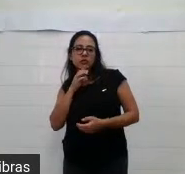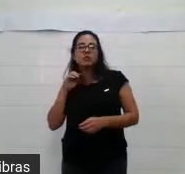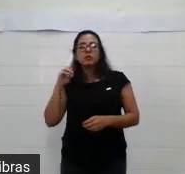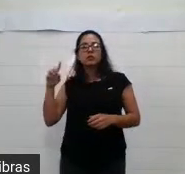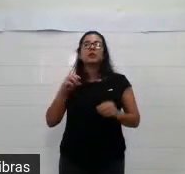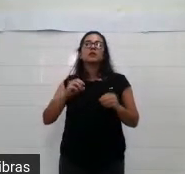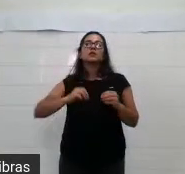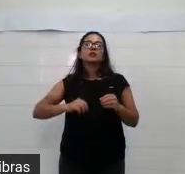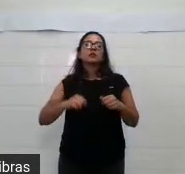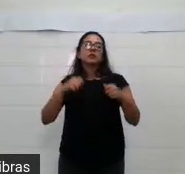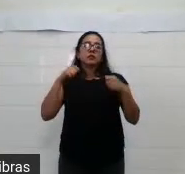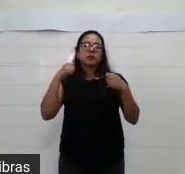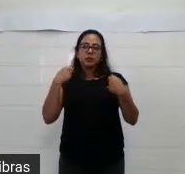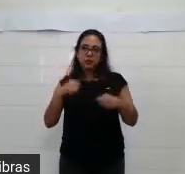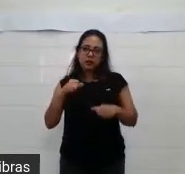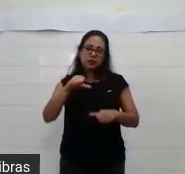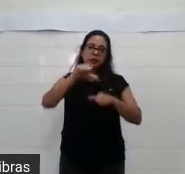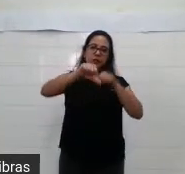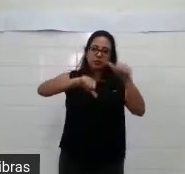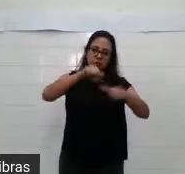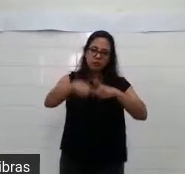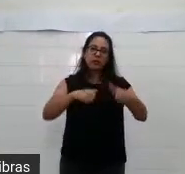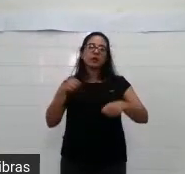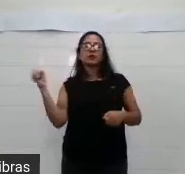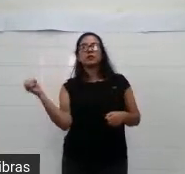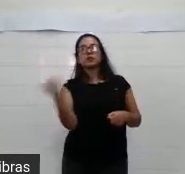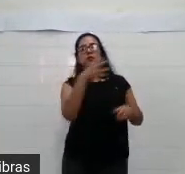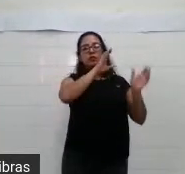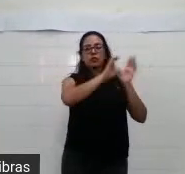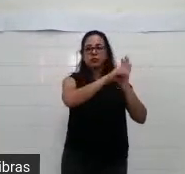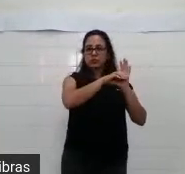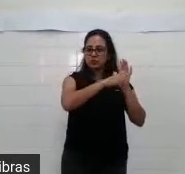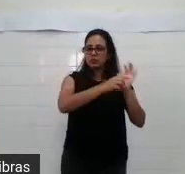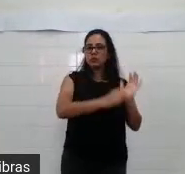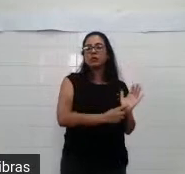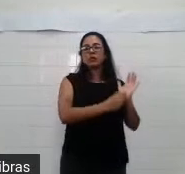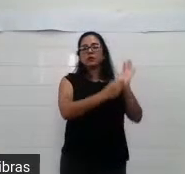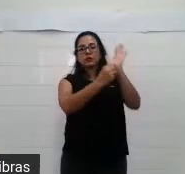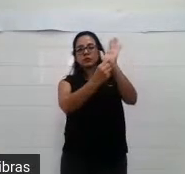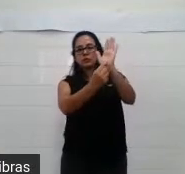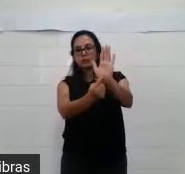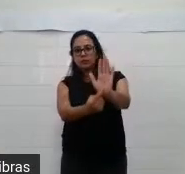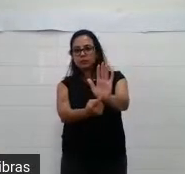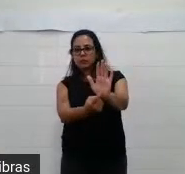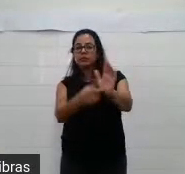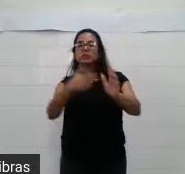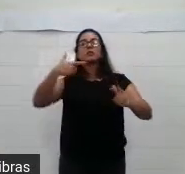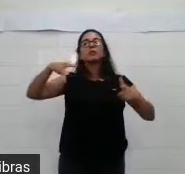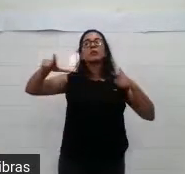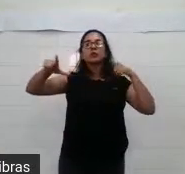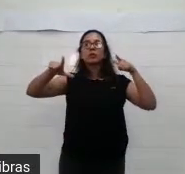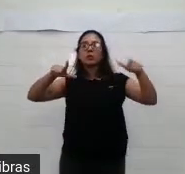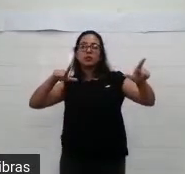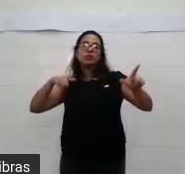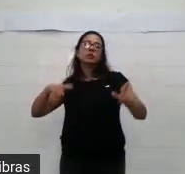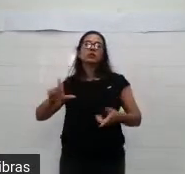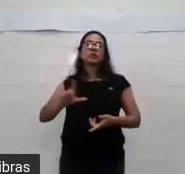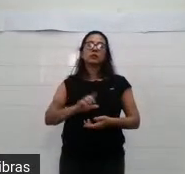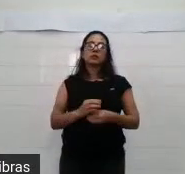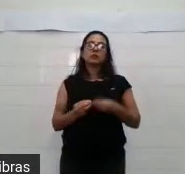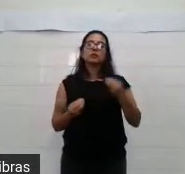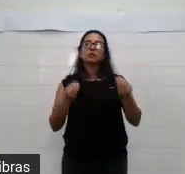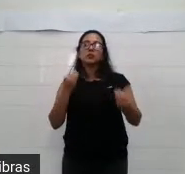ressignificar, trazer para a discussão, né, mostrar justamente outras possibilidades de como a gente pode